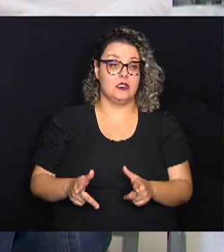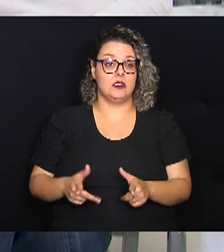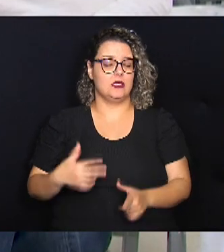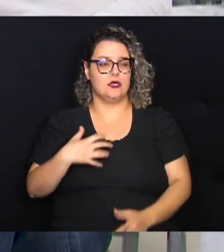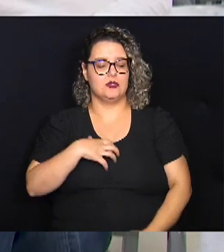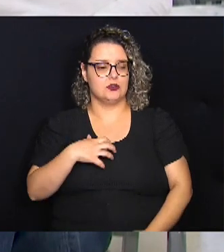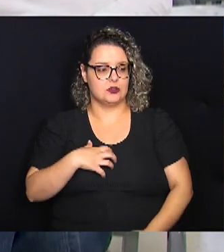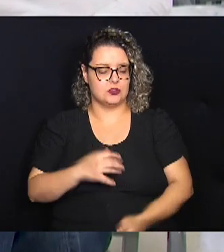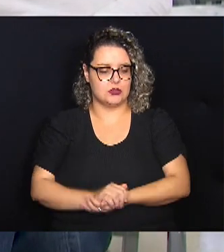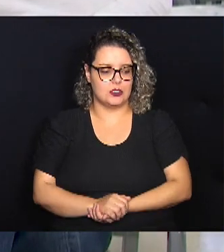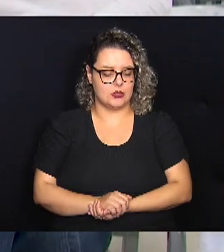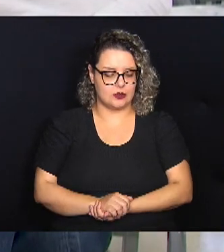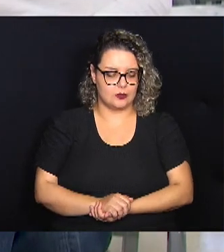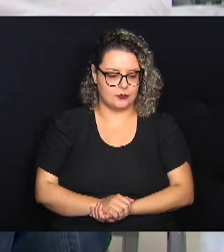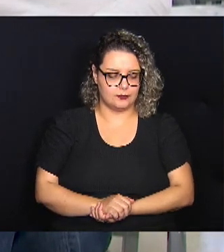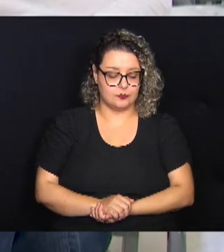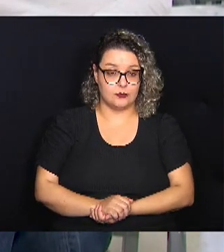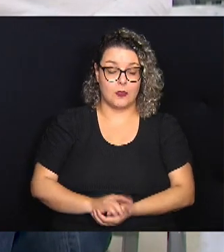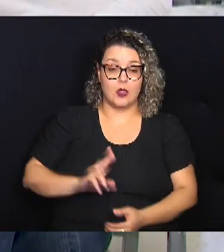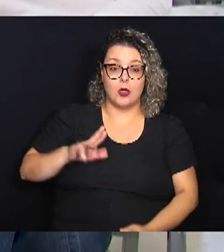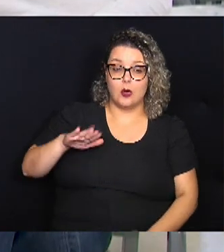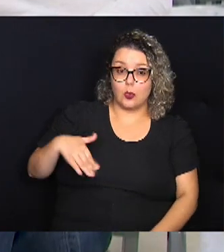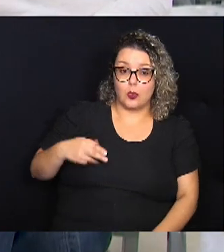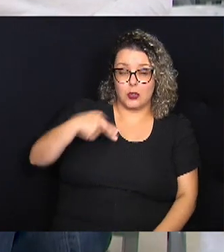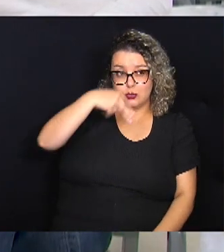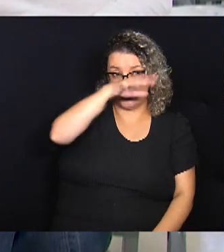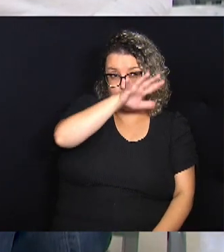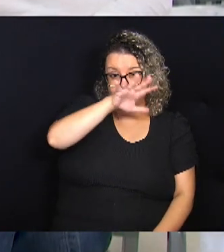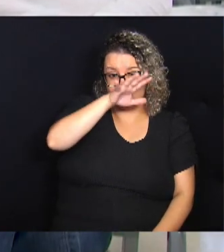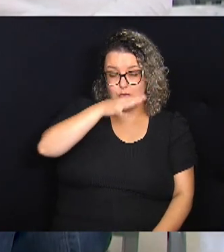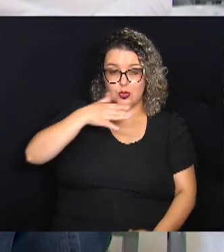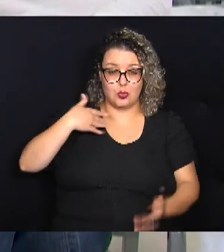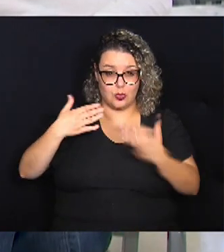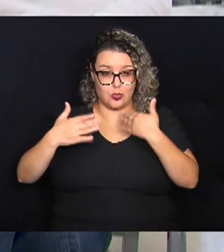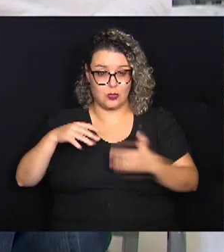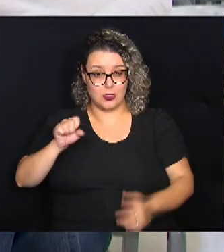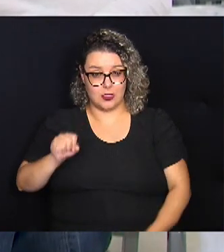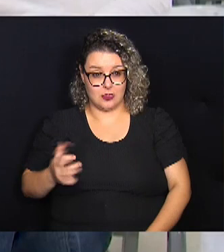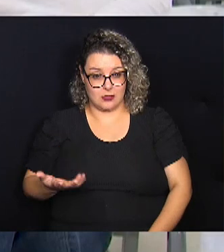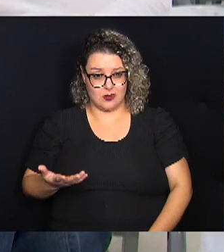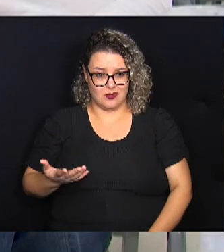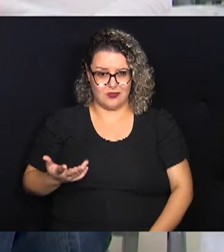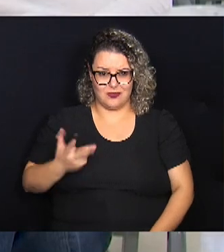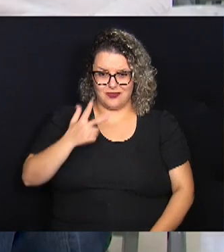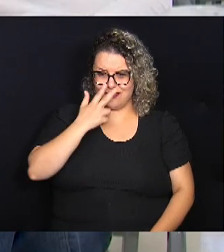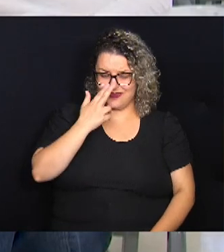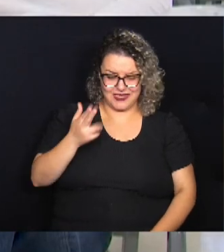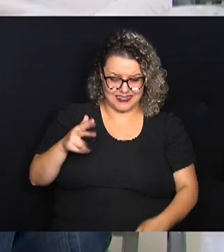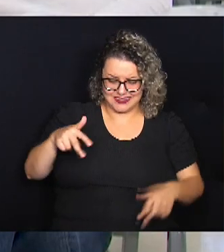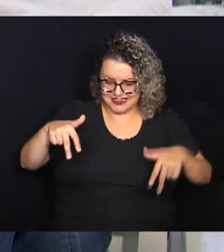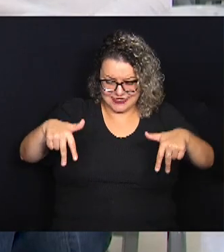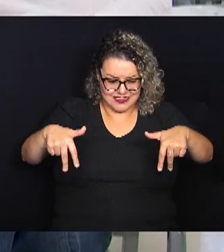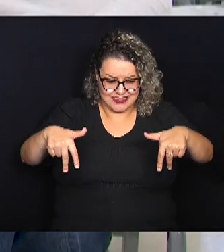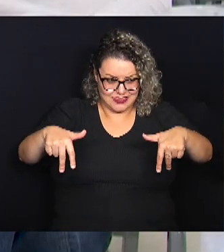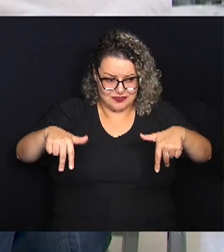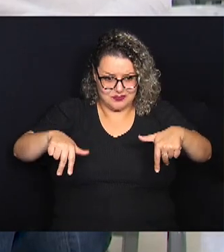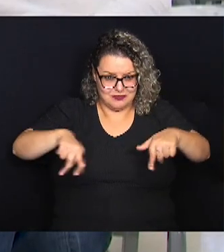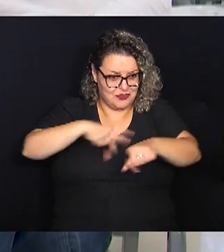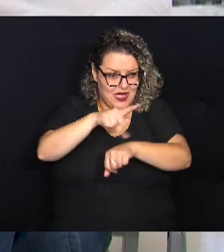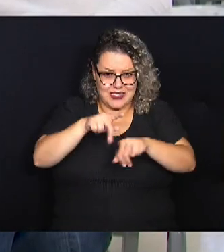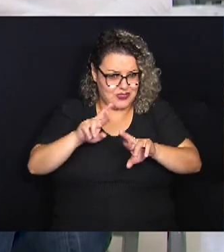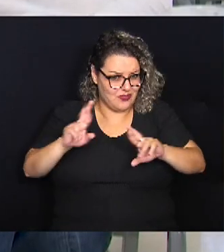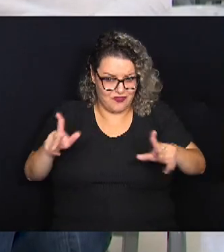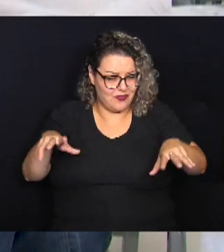né? Quando um nordestino conversa, né, com alguém do Sul, parece que são pessoas de